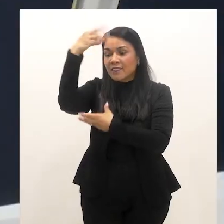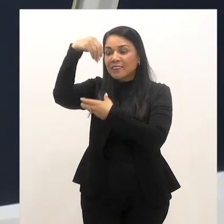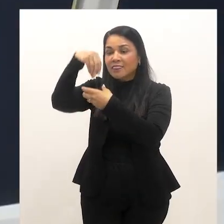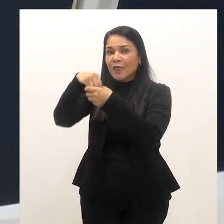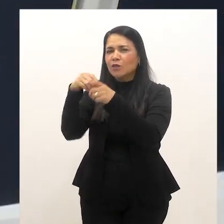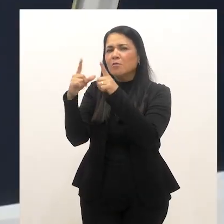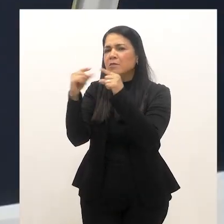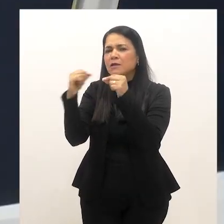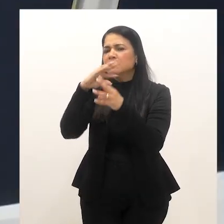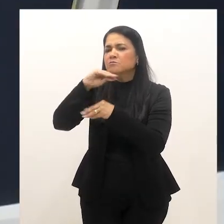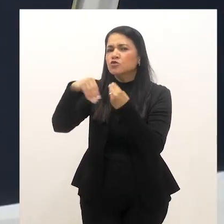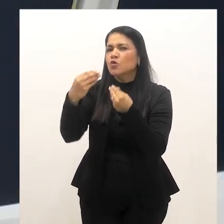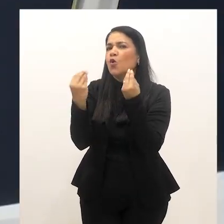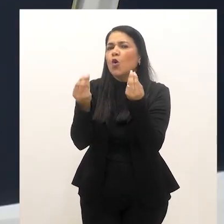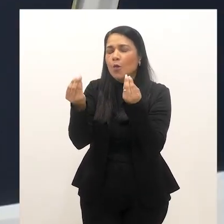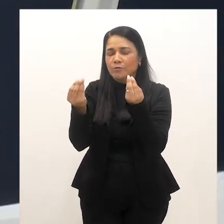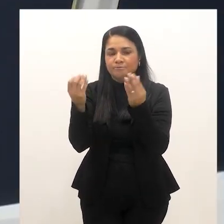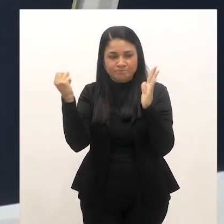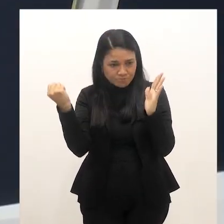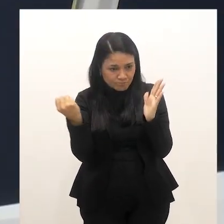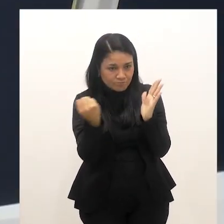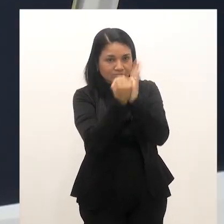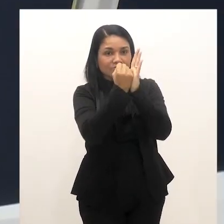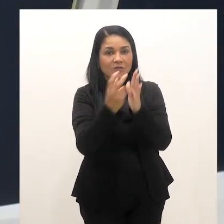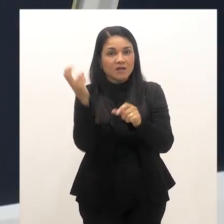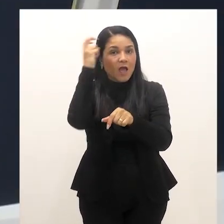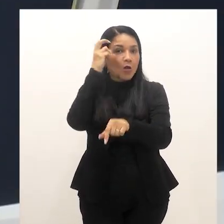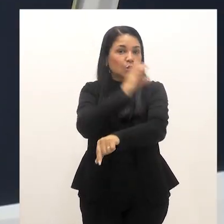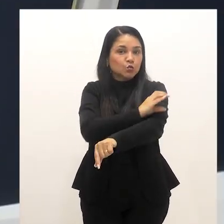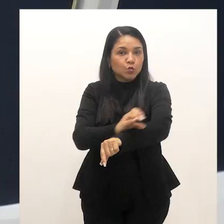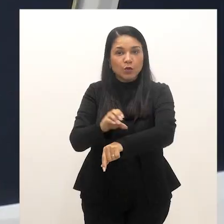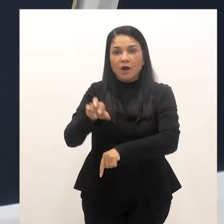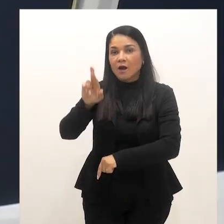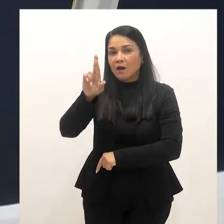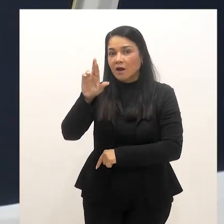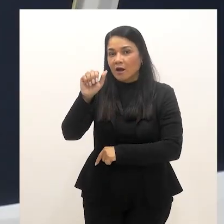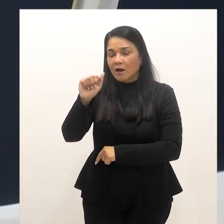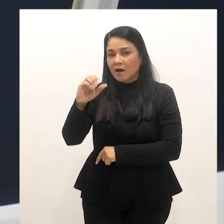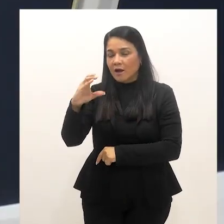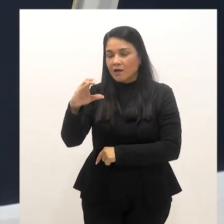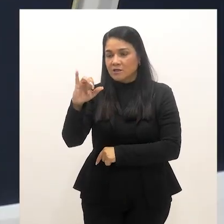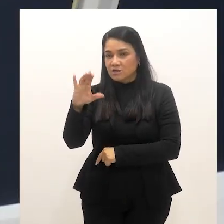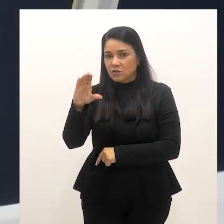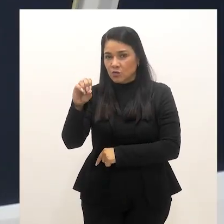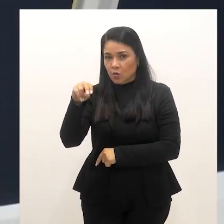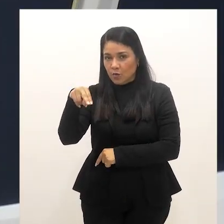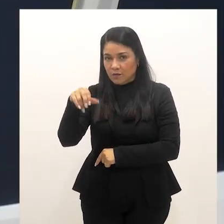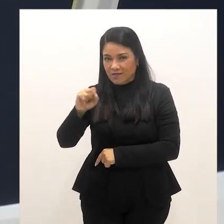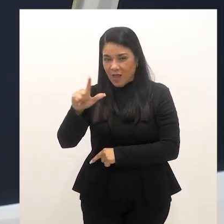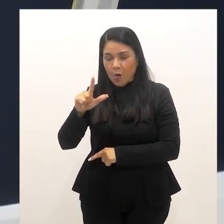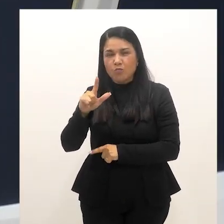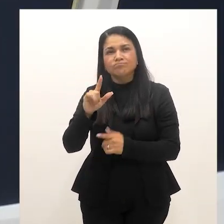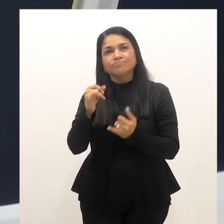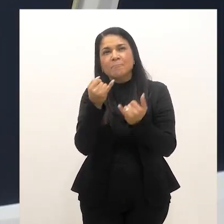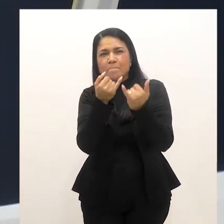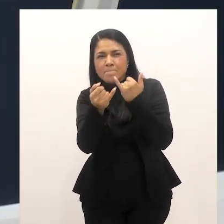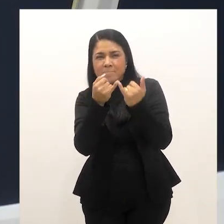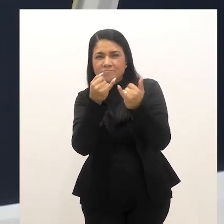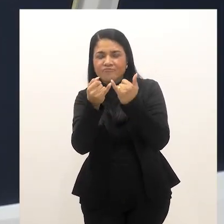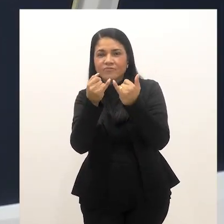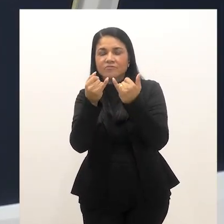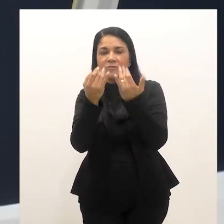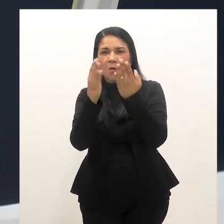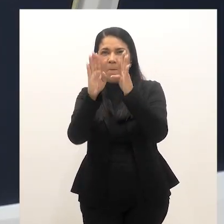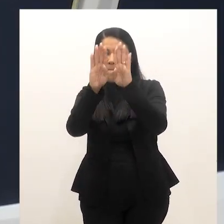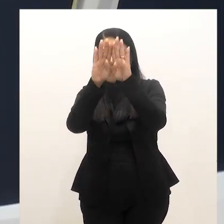o símbolo da cultura racional é como se fosse assim um portal aberto, e